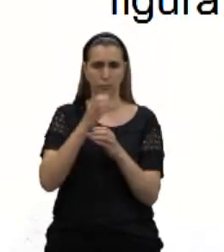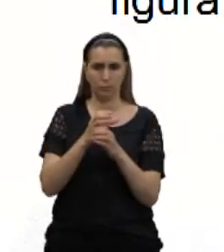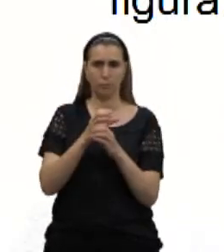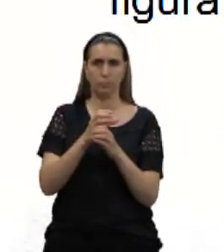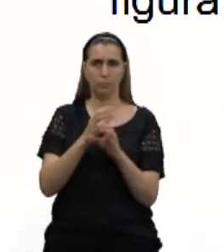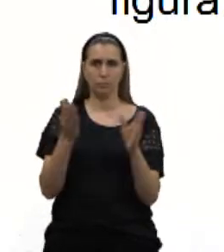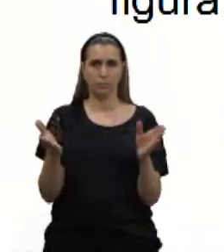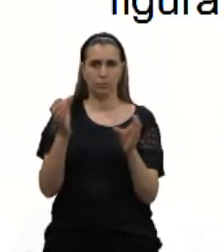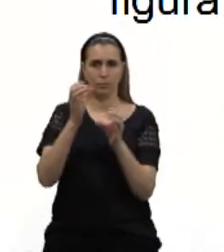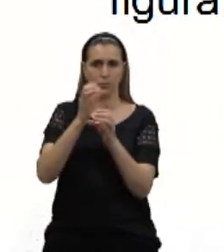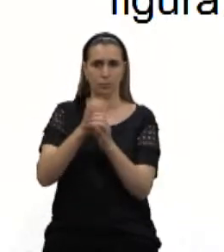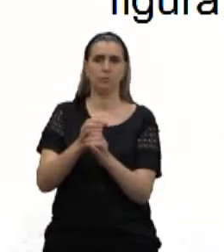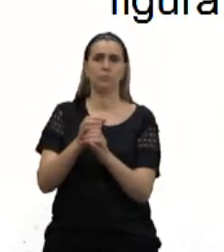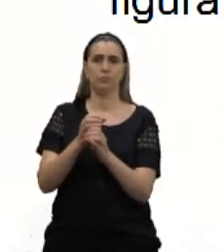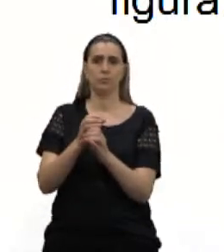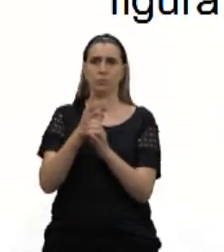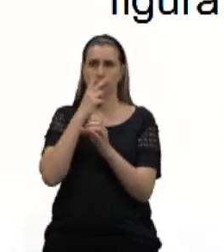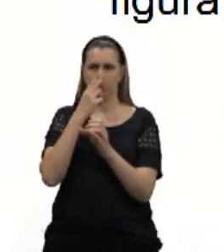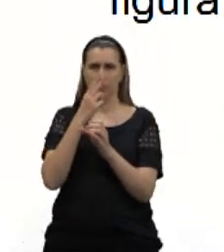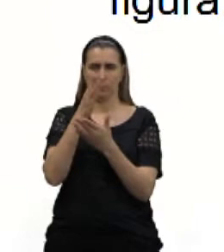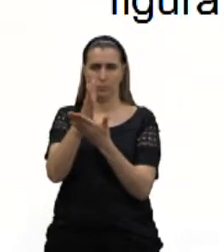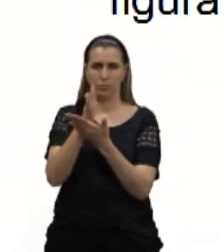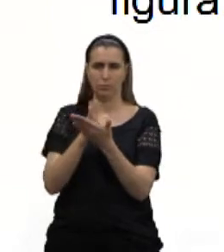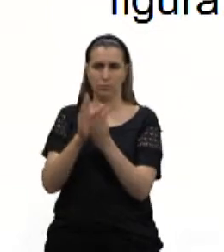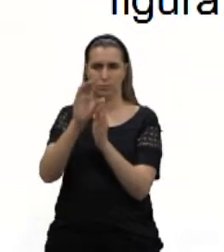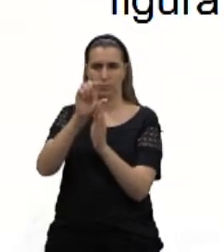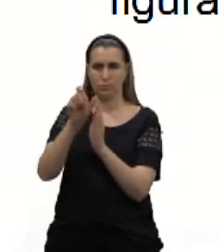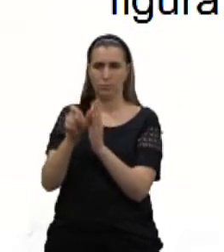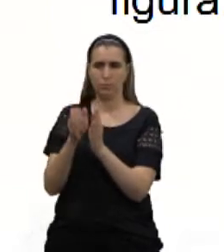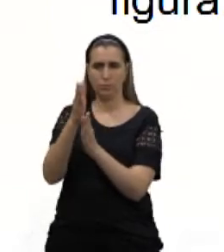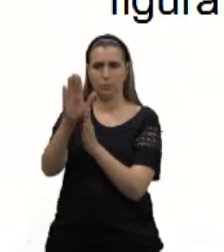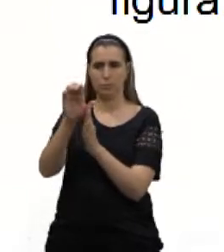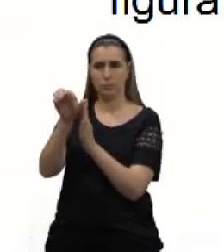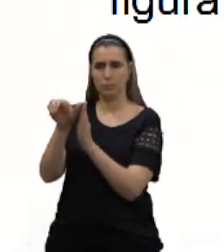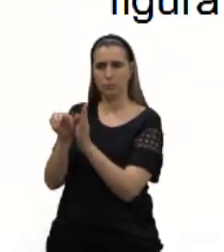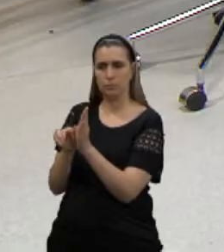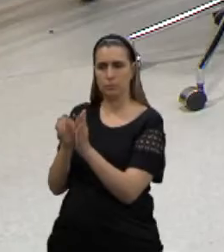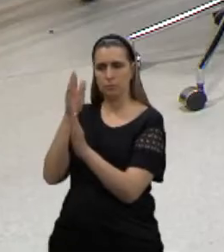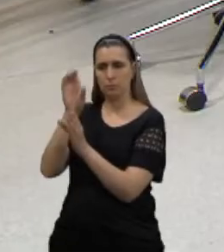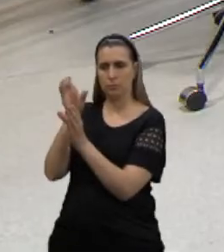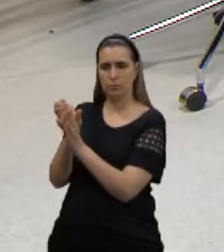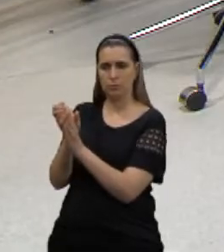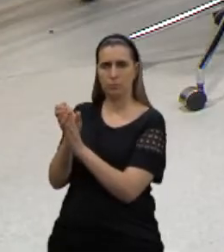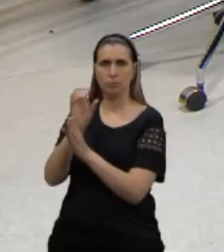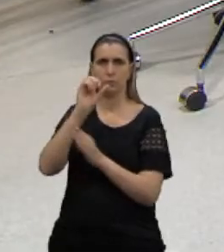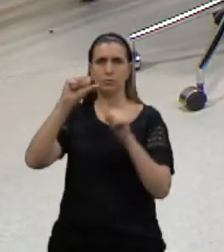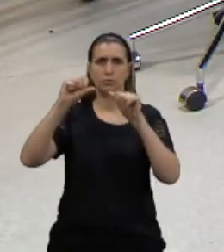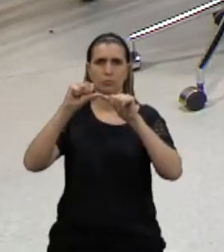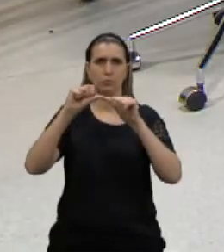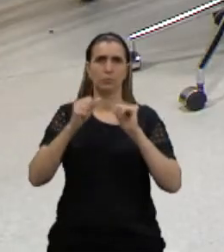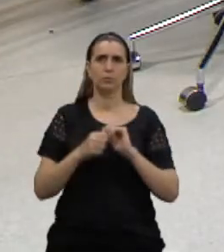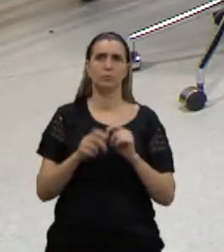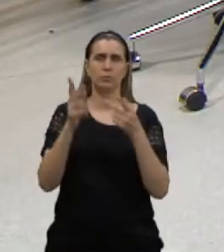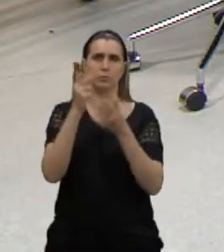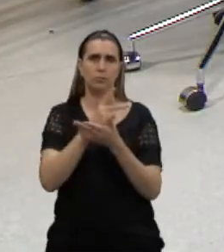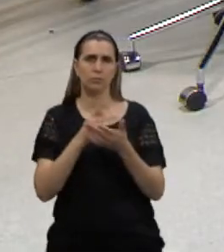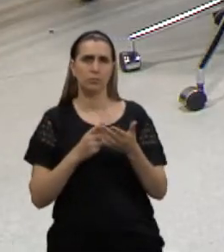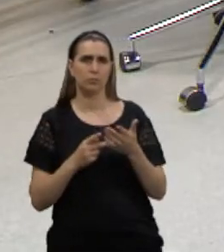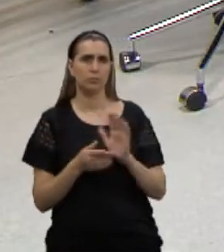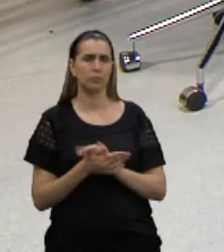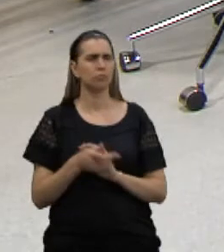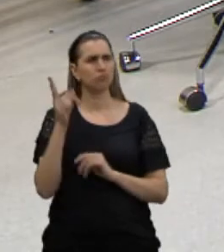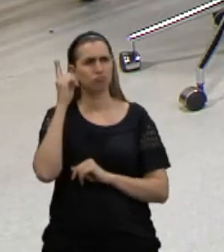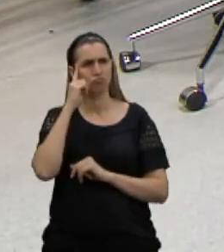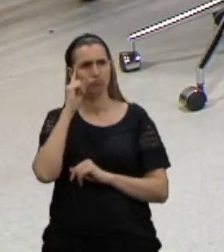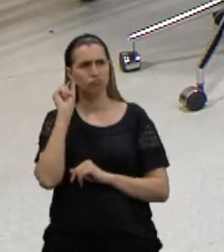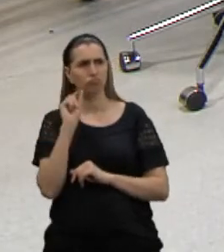em cima da outra e ficar... só com aquela metade, essa figura, então, ela é simétrica. Ah, eu estava olhando os desenhos ali agora e